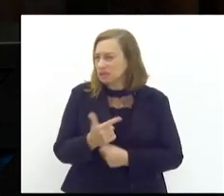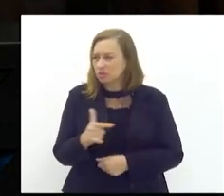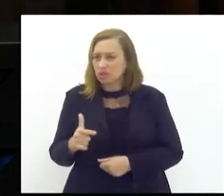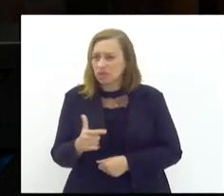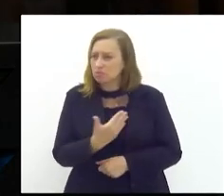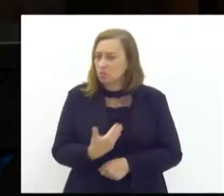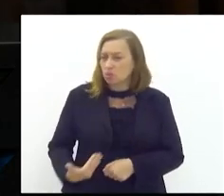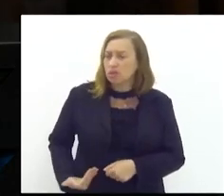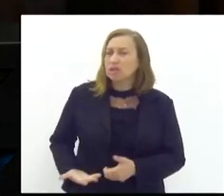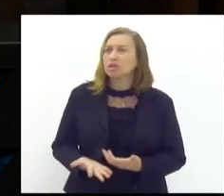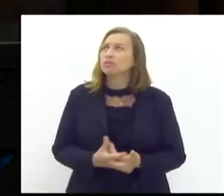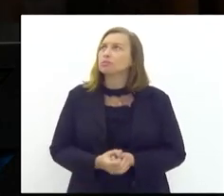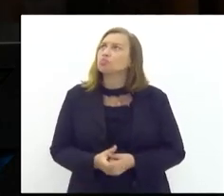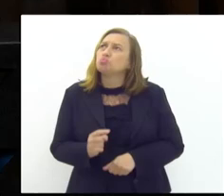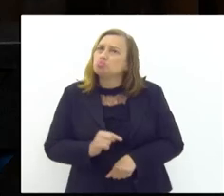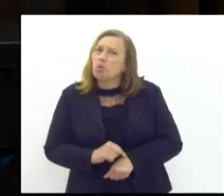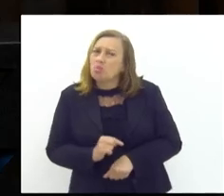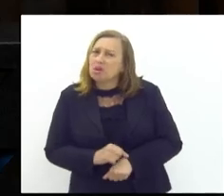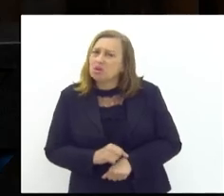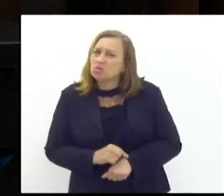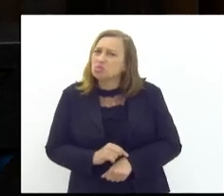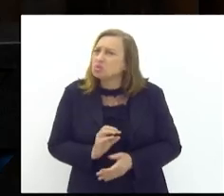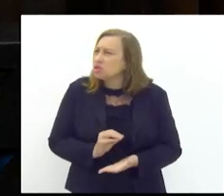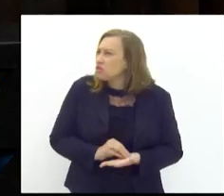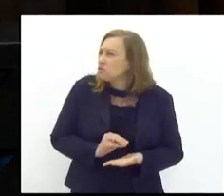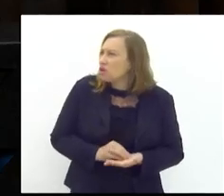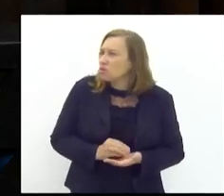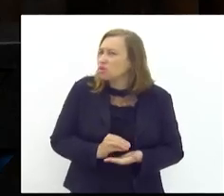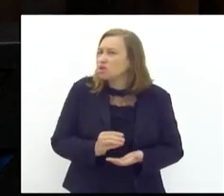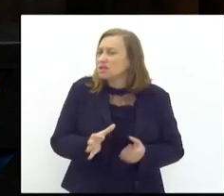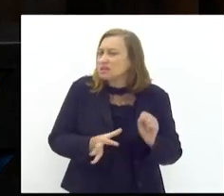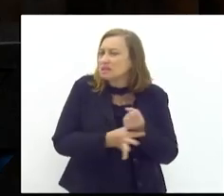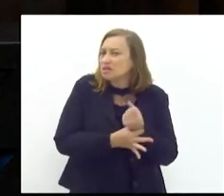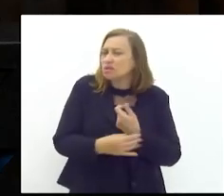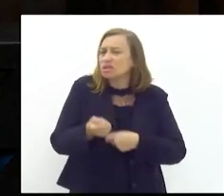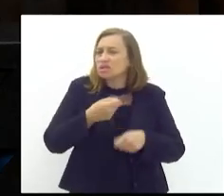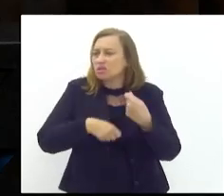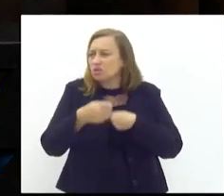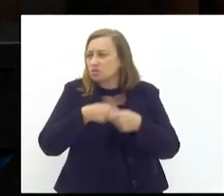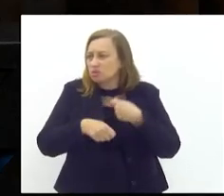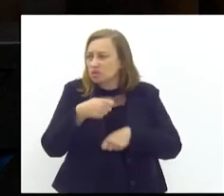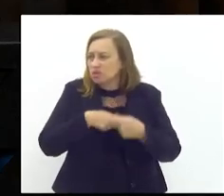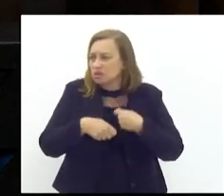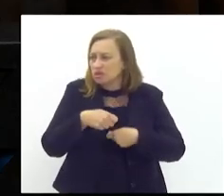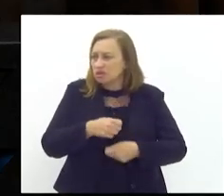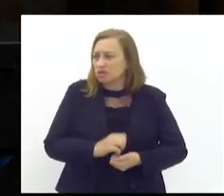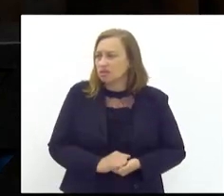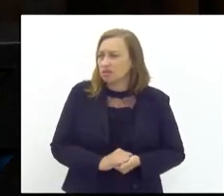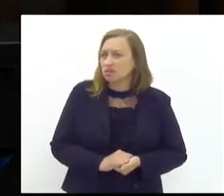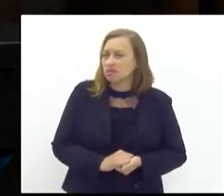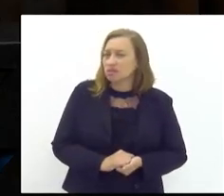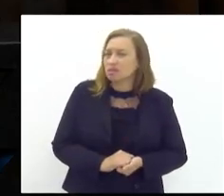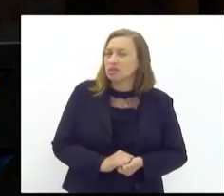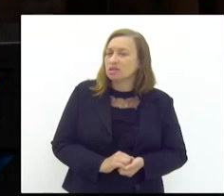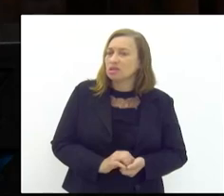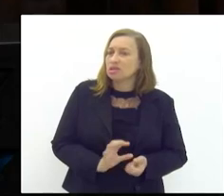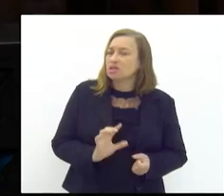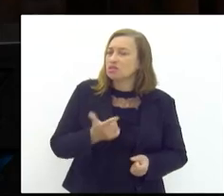o momento de insegurança Econômica o momento de insegurança política